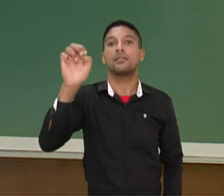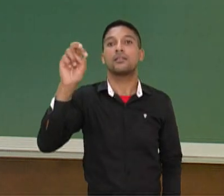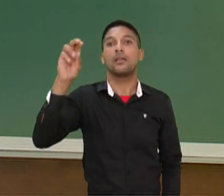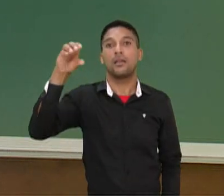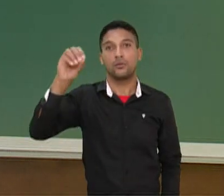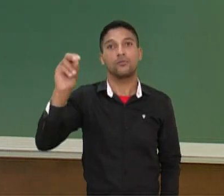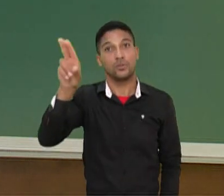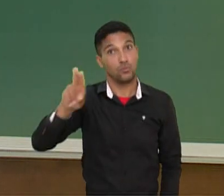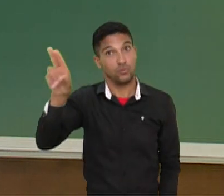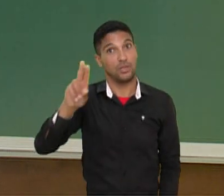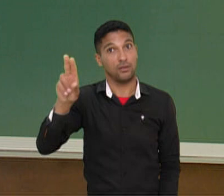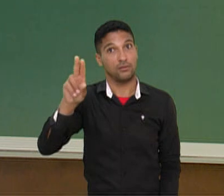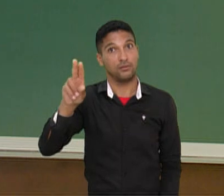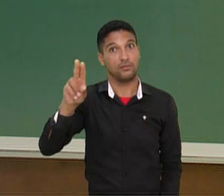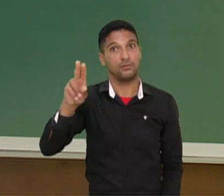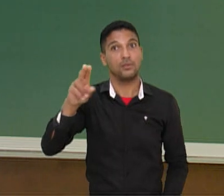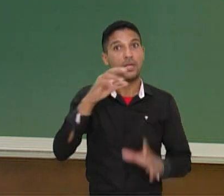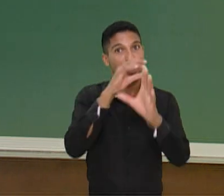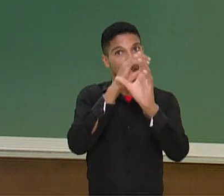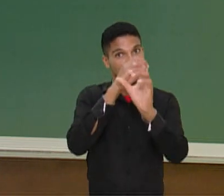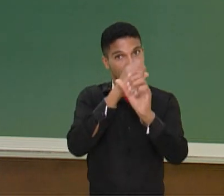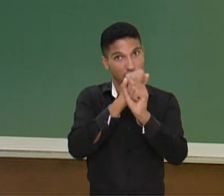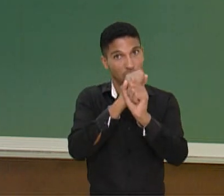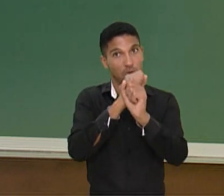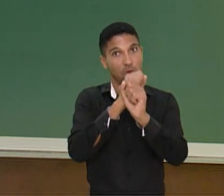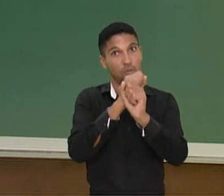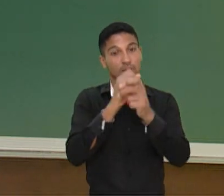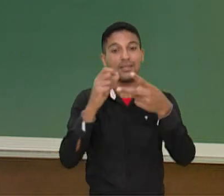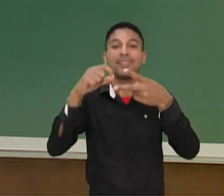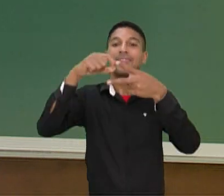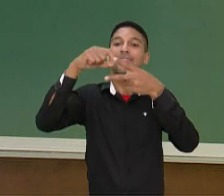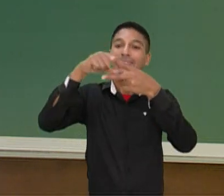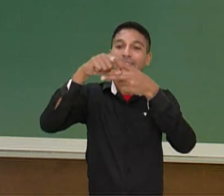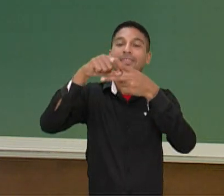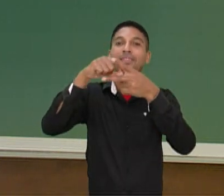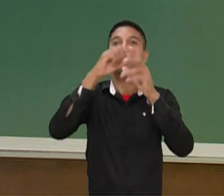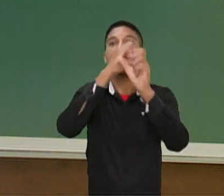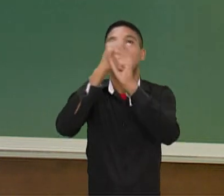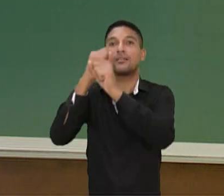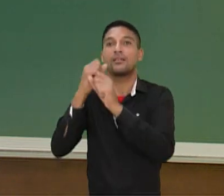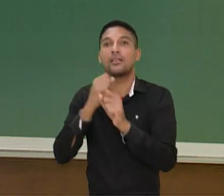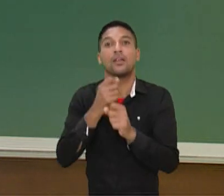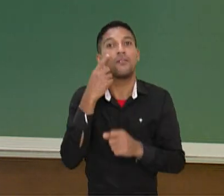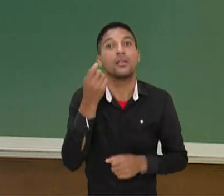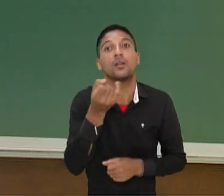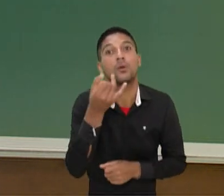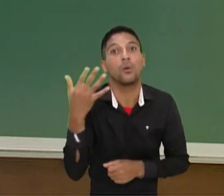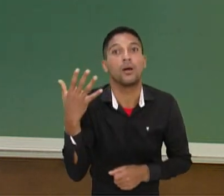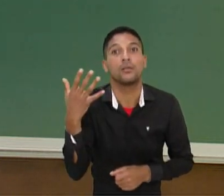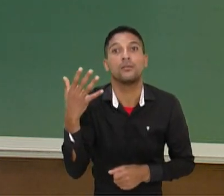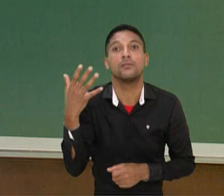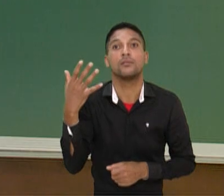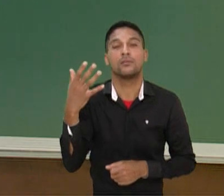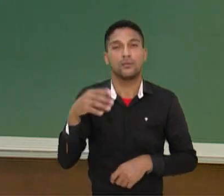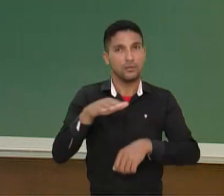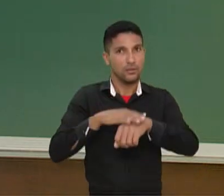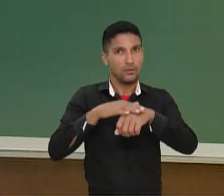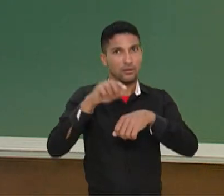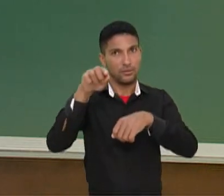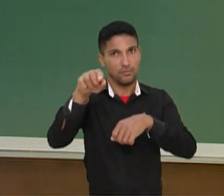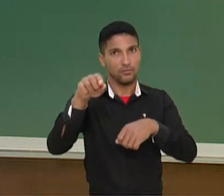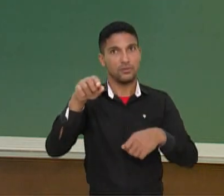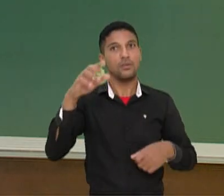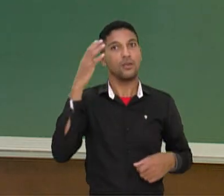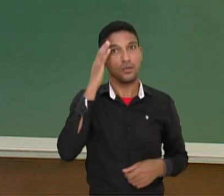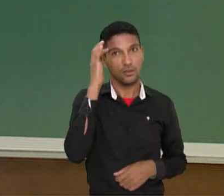figura e vê quanto que dá a soma dos ângulos internos de um hexágono. Então, eu vou dar um tempinho para você desenvolver esse